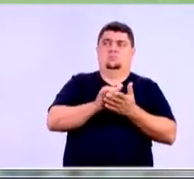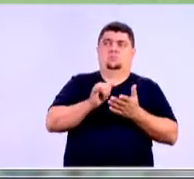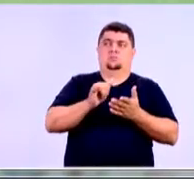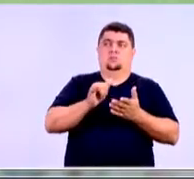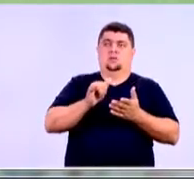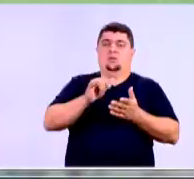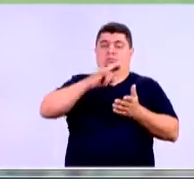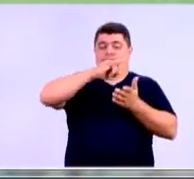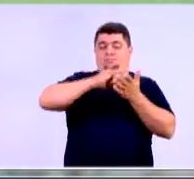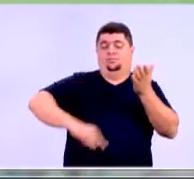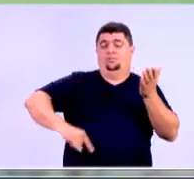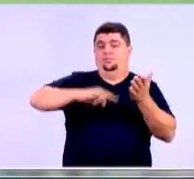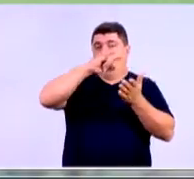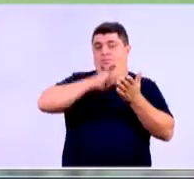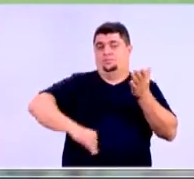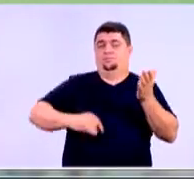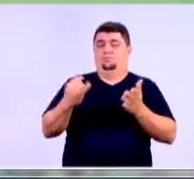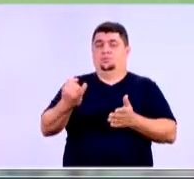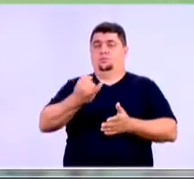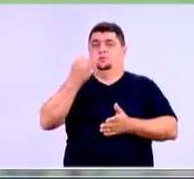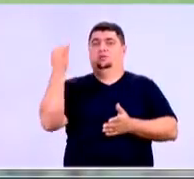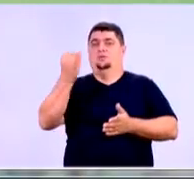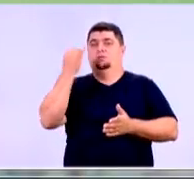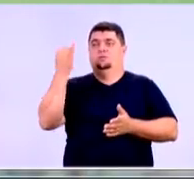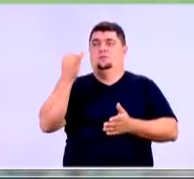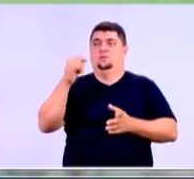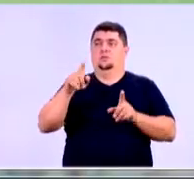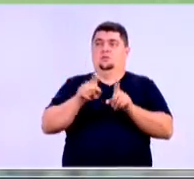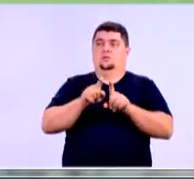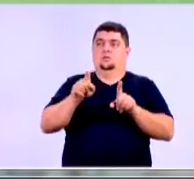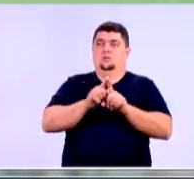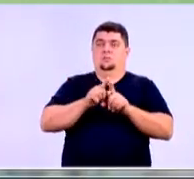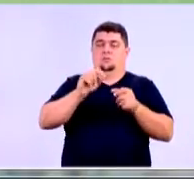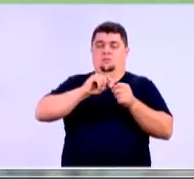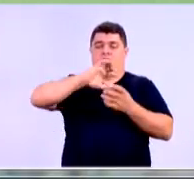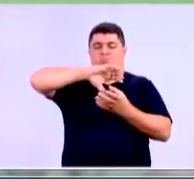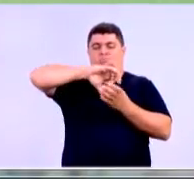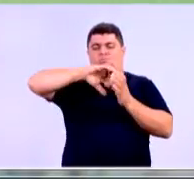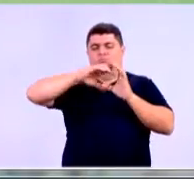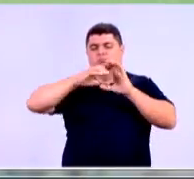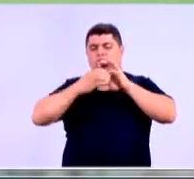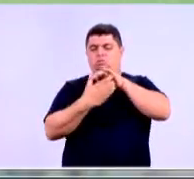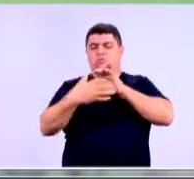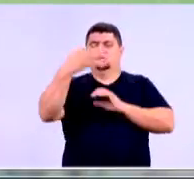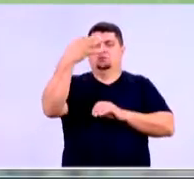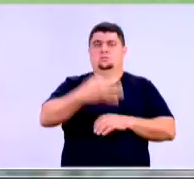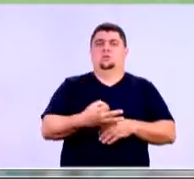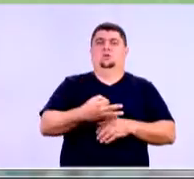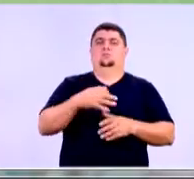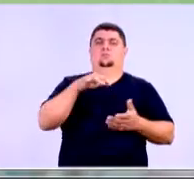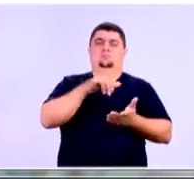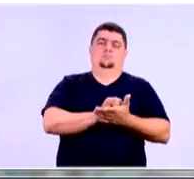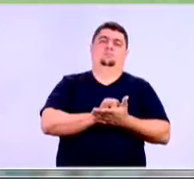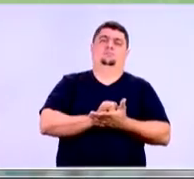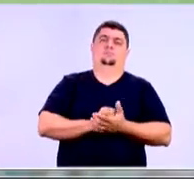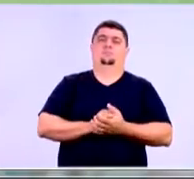importância de documentar a ficha cadastral e de fazer atualizações nesses